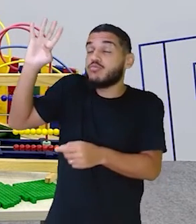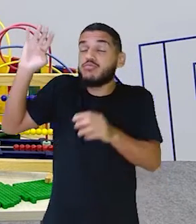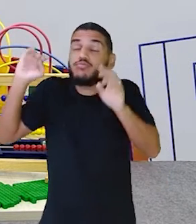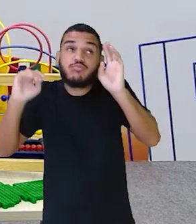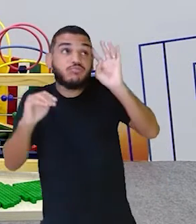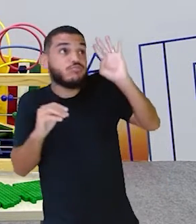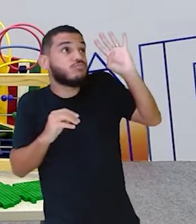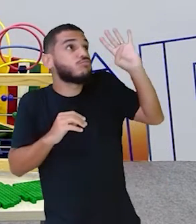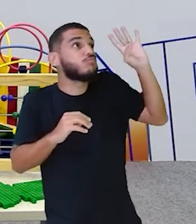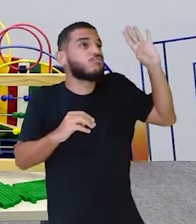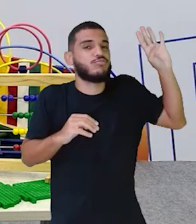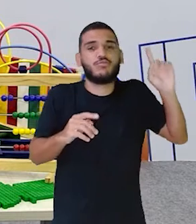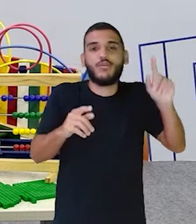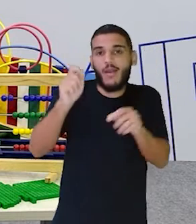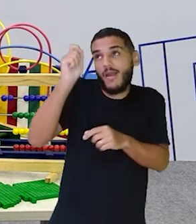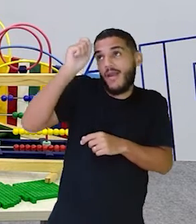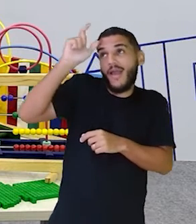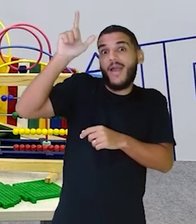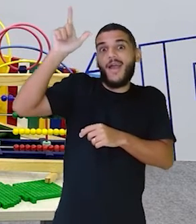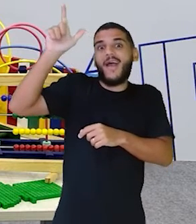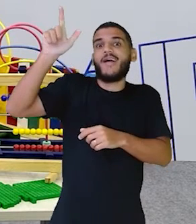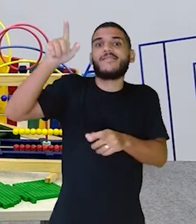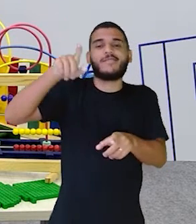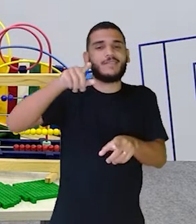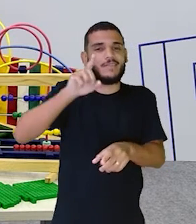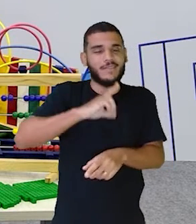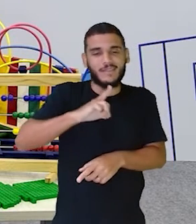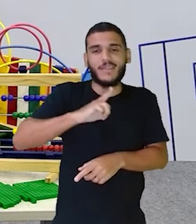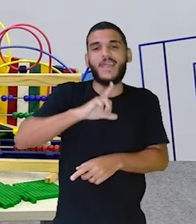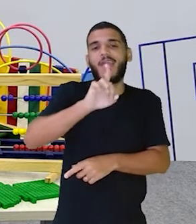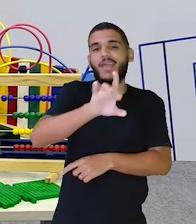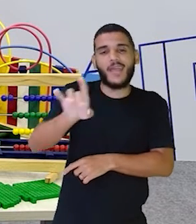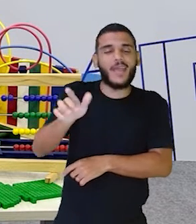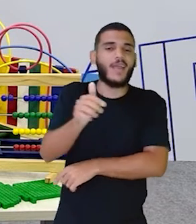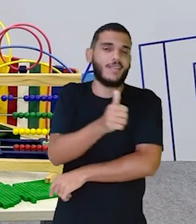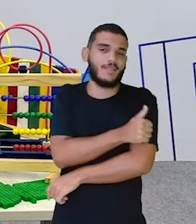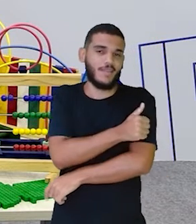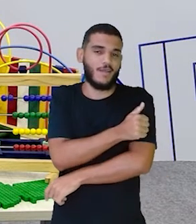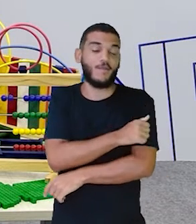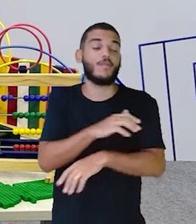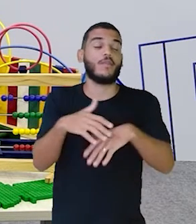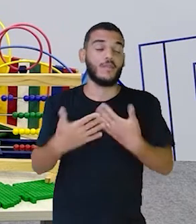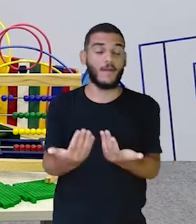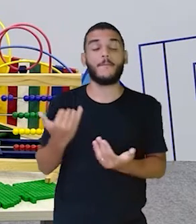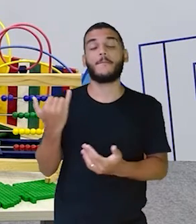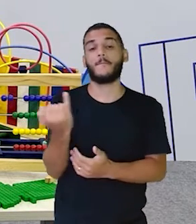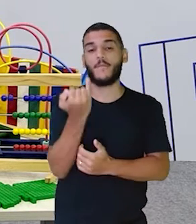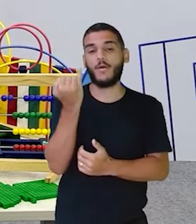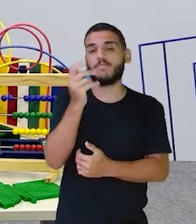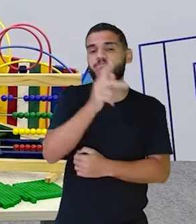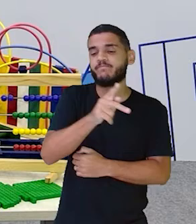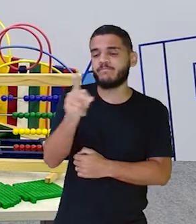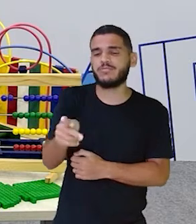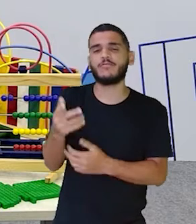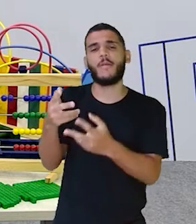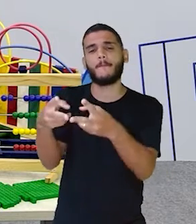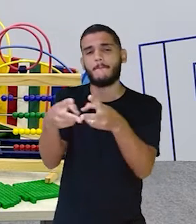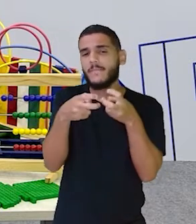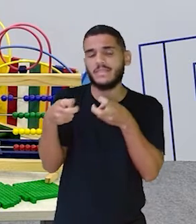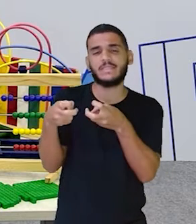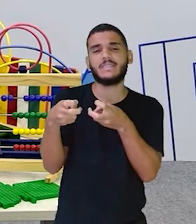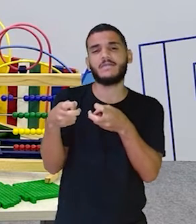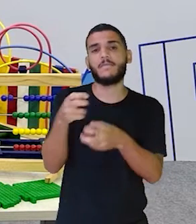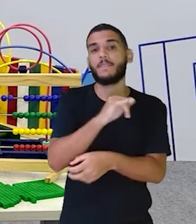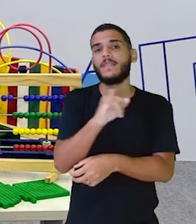em cada estudante. E é interessante e importante que o professor perceba, e se o estudante ele